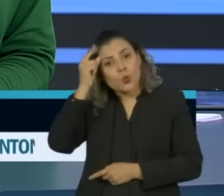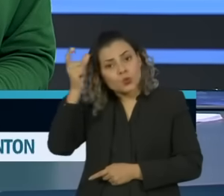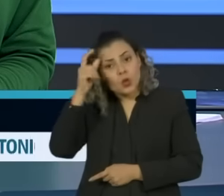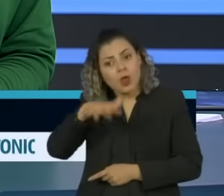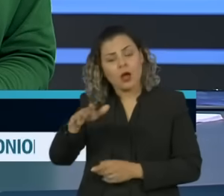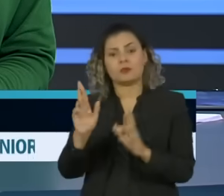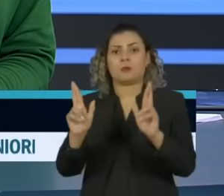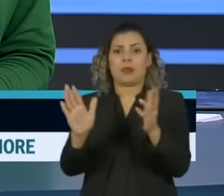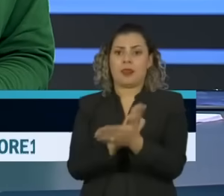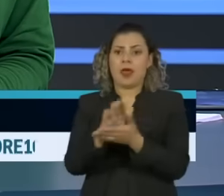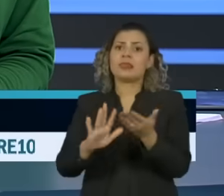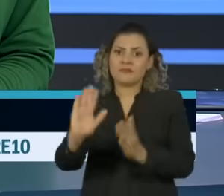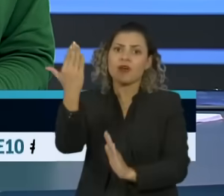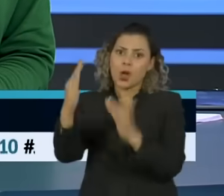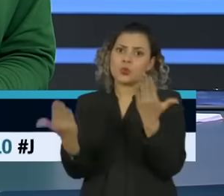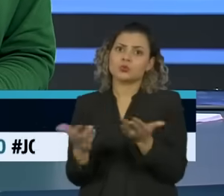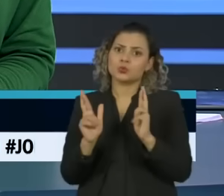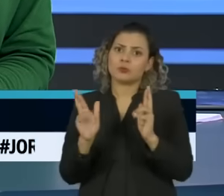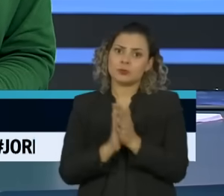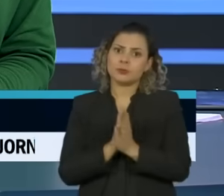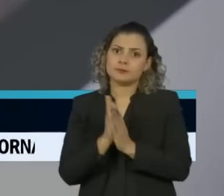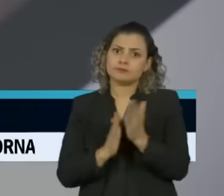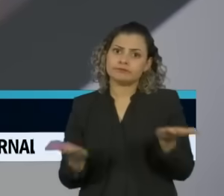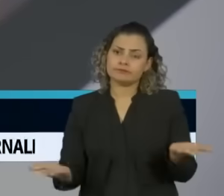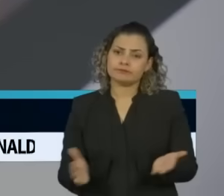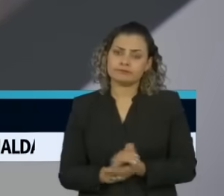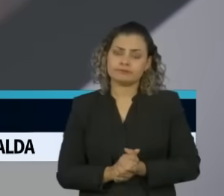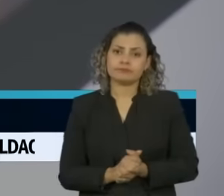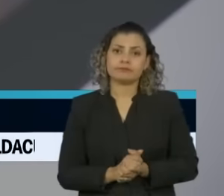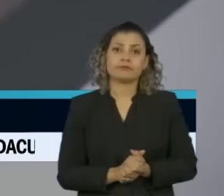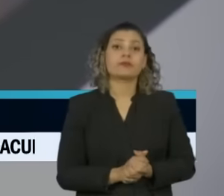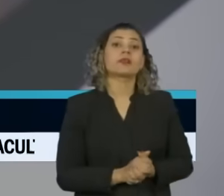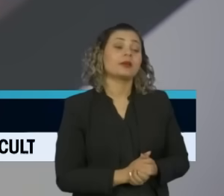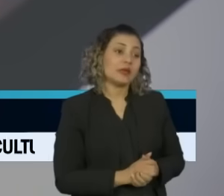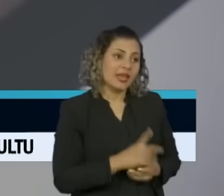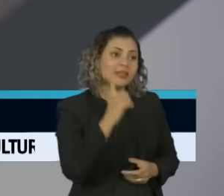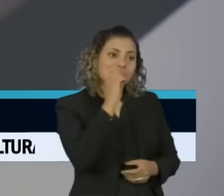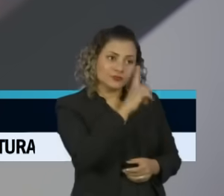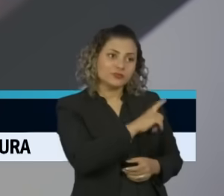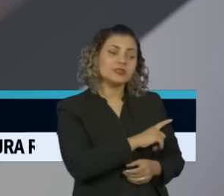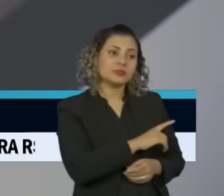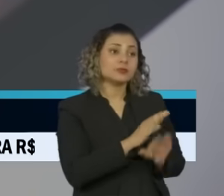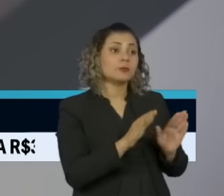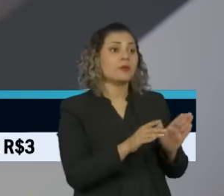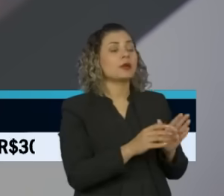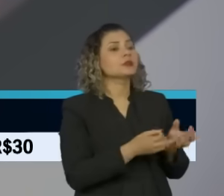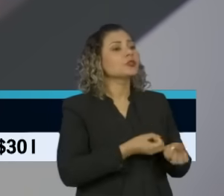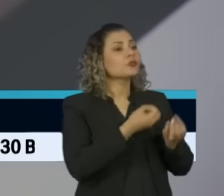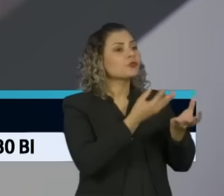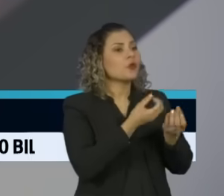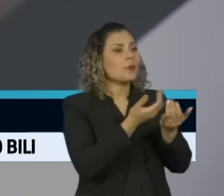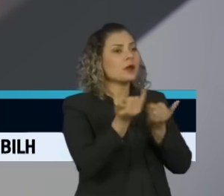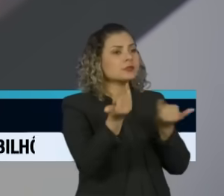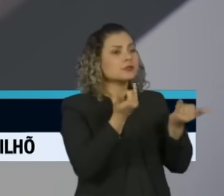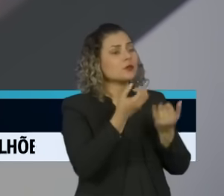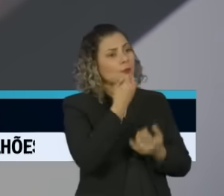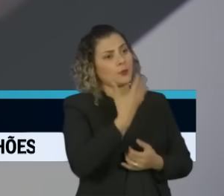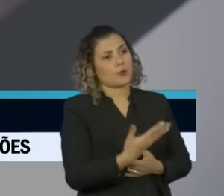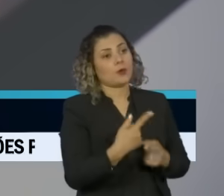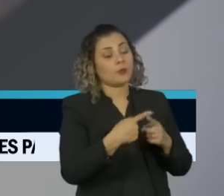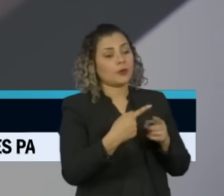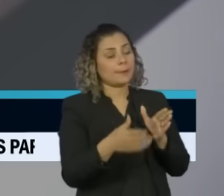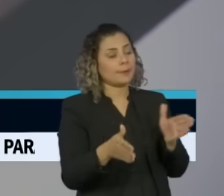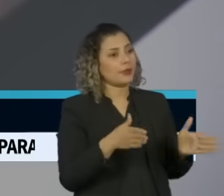de beneficiários, né? Beneficiados. Eu acho que a implementação disso é difícil, mas a mensagem é boa. Porque até um